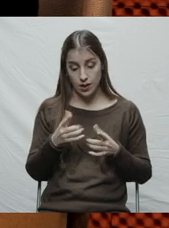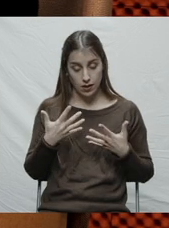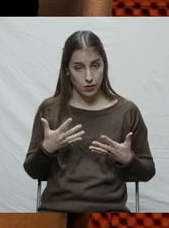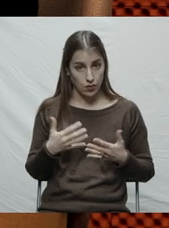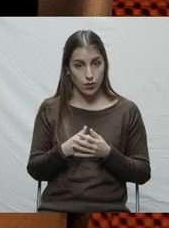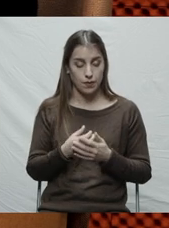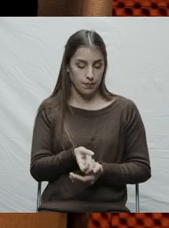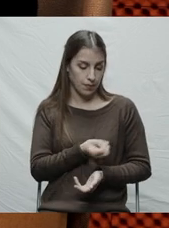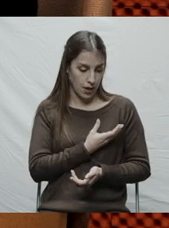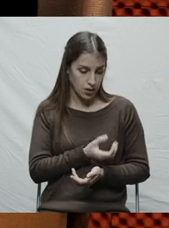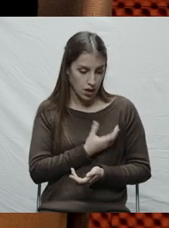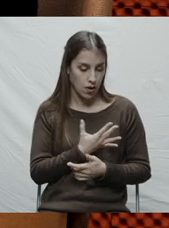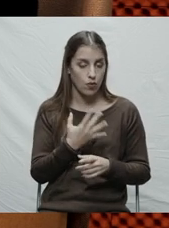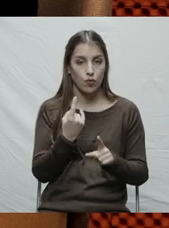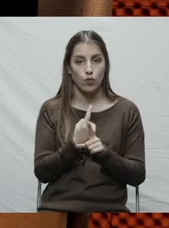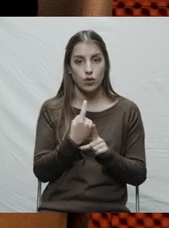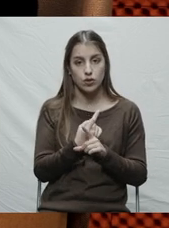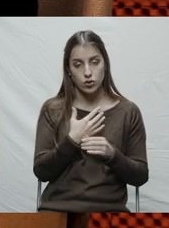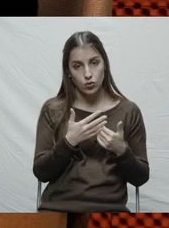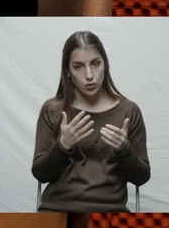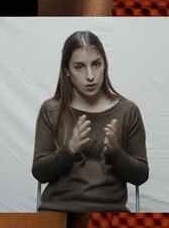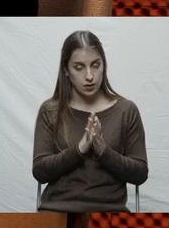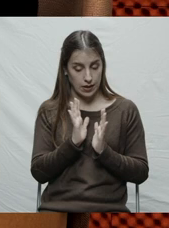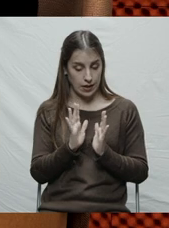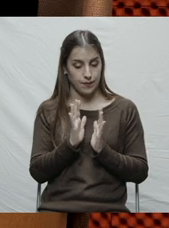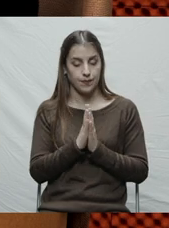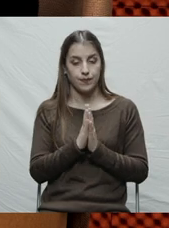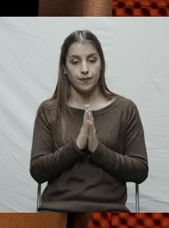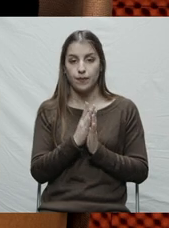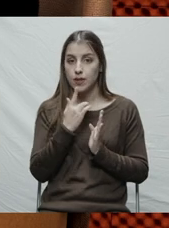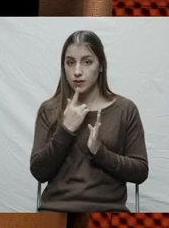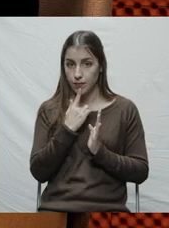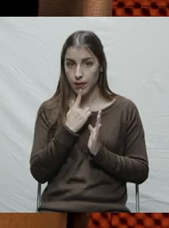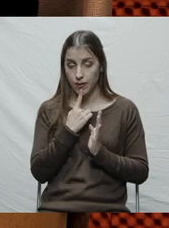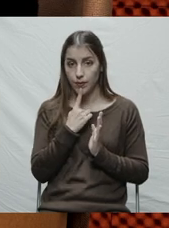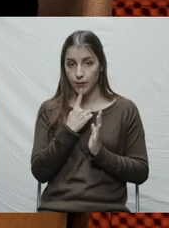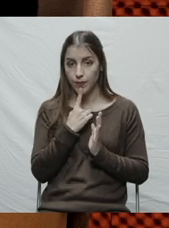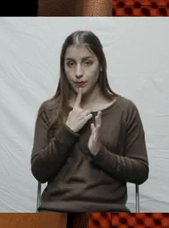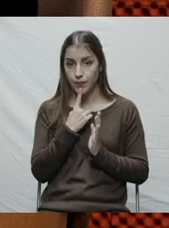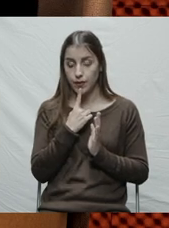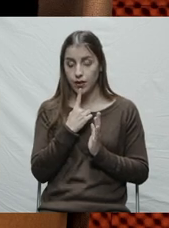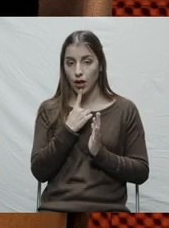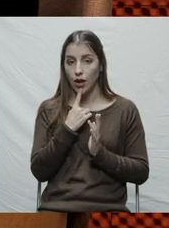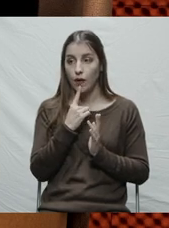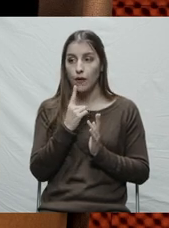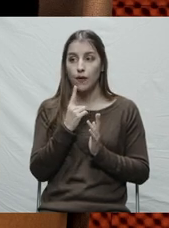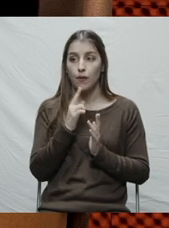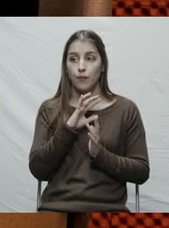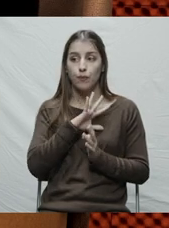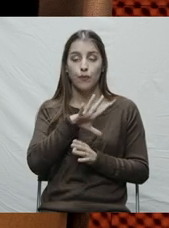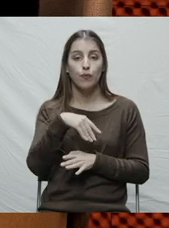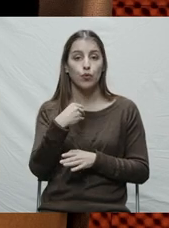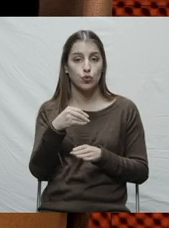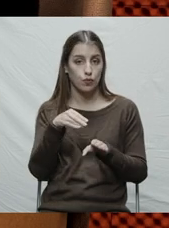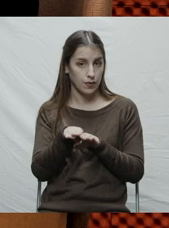para além disso, da paixão e dessas coisas todas, de perceber-se... de se inteirar muito bem de como é que é o mundo prático